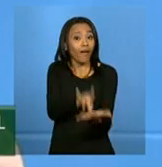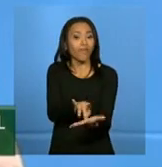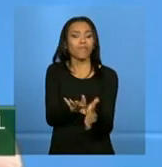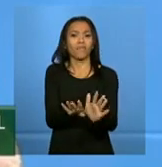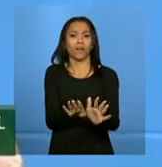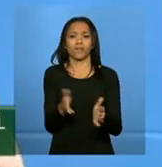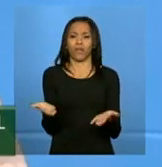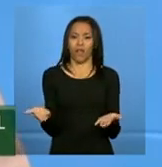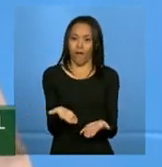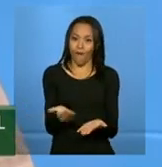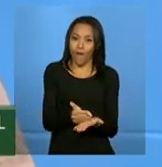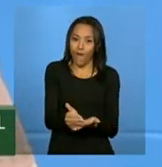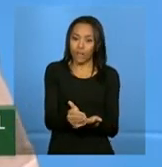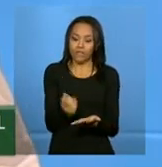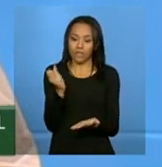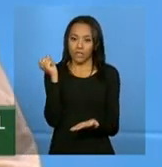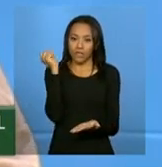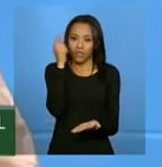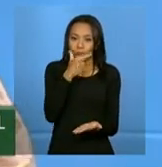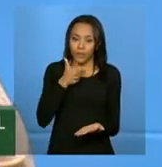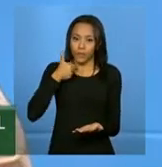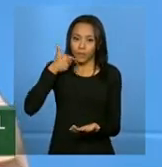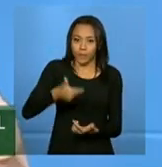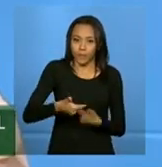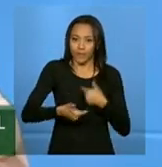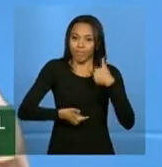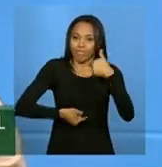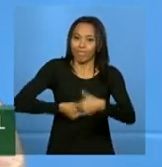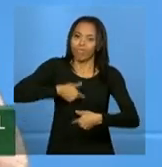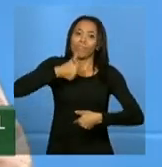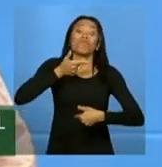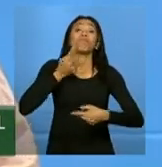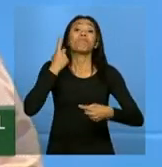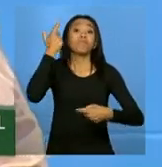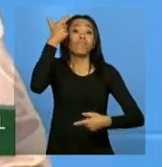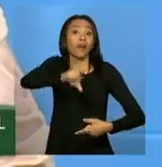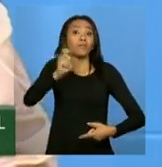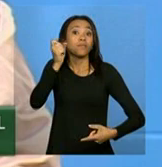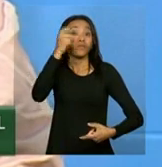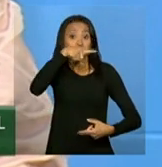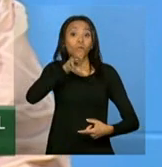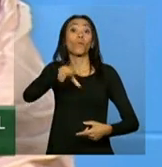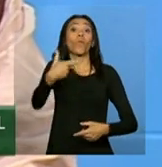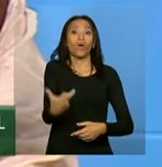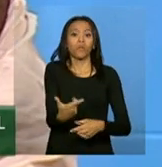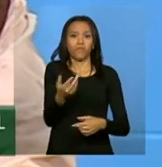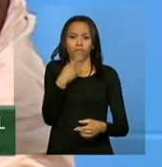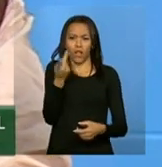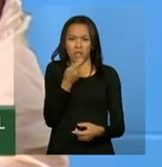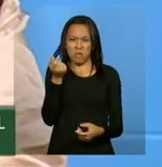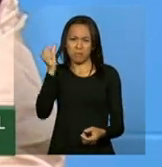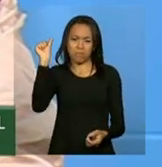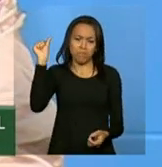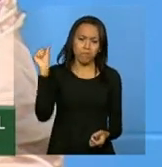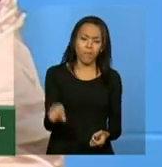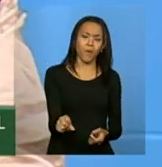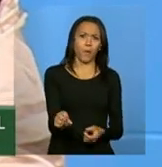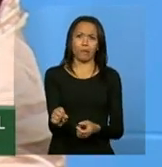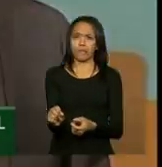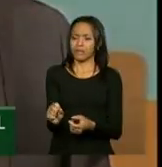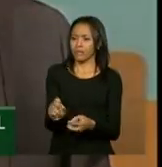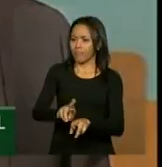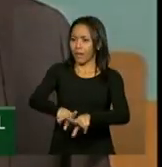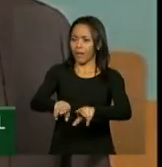agora a nossa marcha ficou mais difícil e fica ainda mais difícil quando nós falamos sobre as piores formas de trabalho infantil.